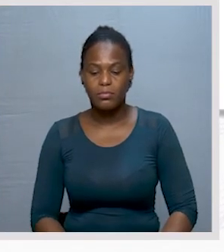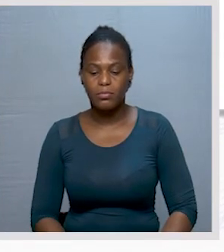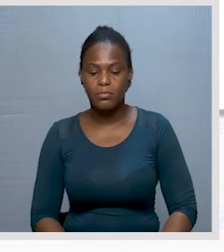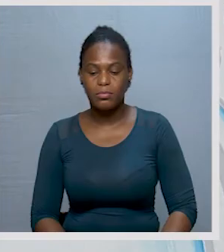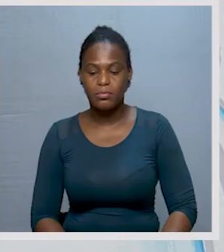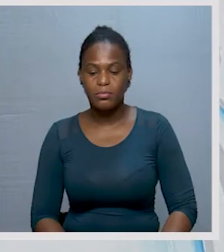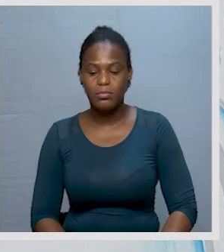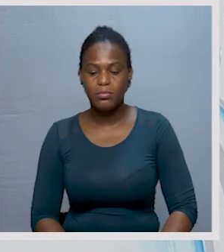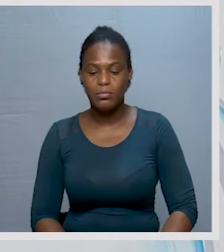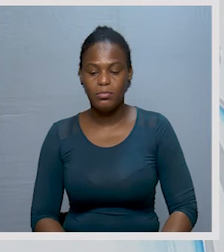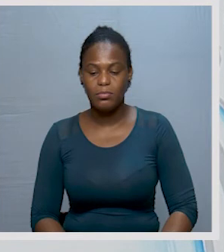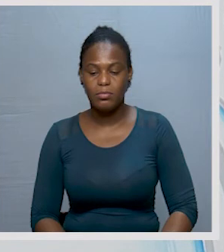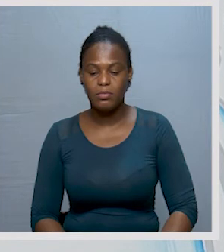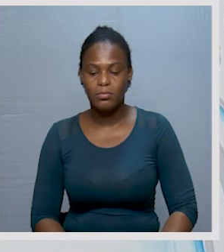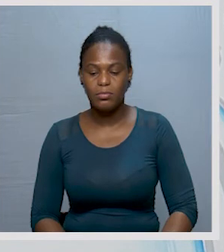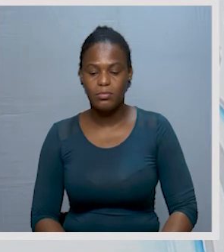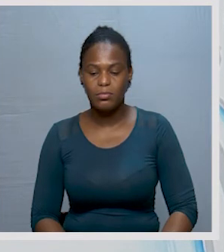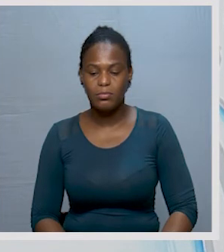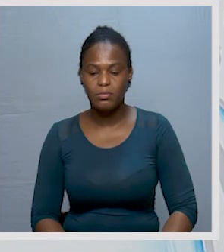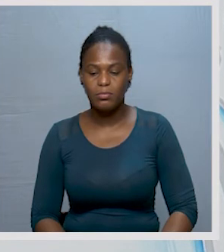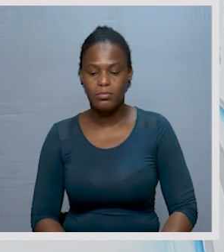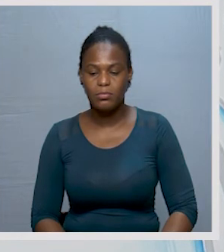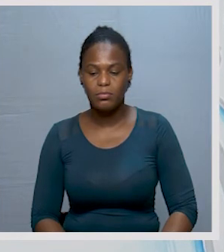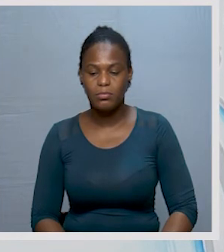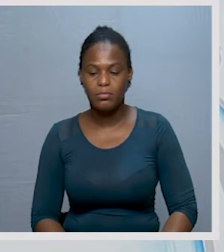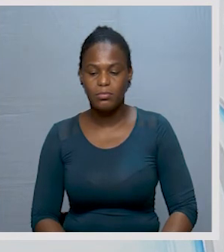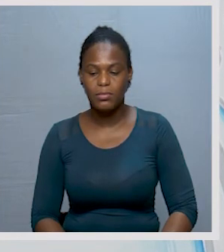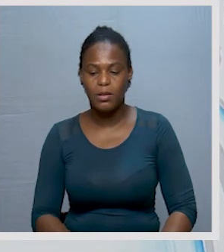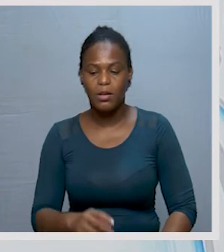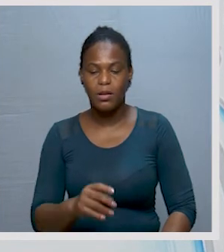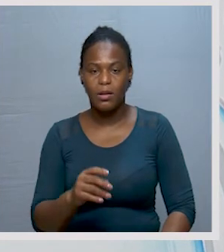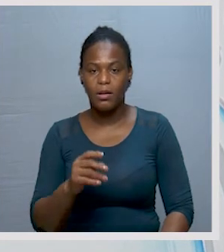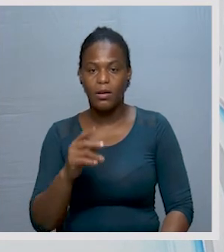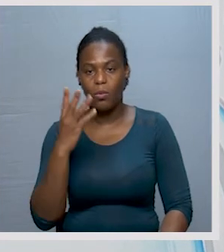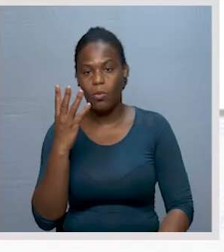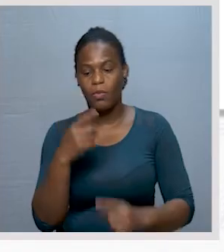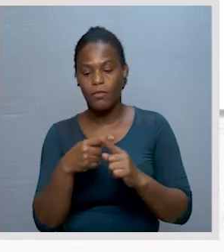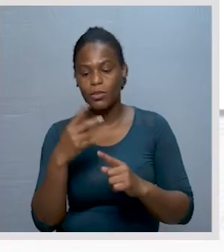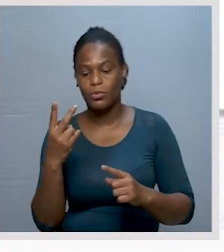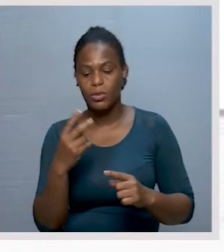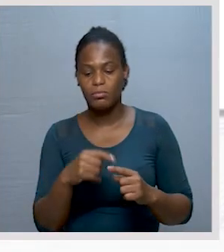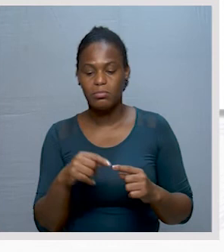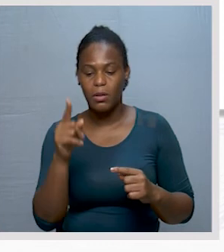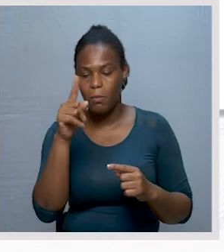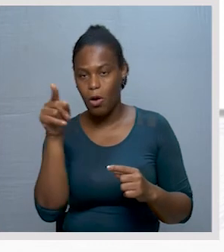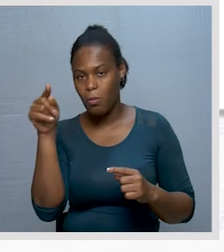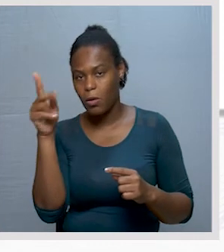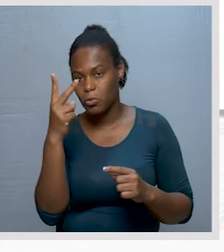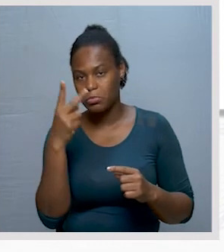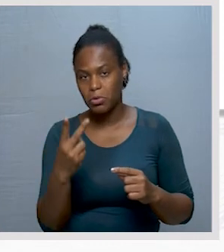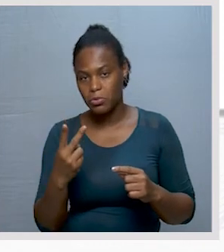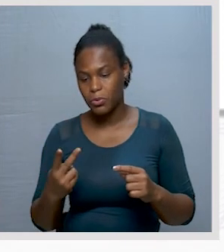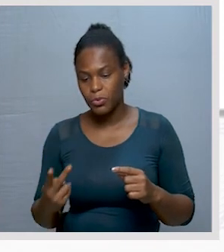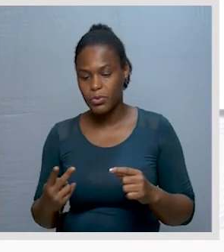4 casas vezes 2 janelas. Então nós vamos pôr 2 bolinhas em cada uma